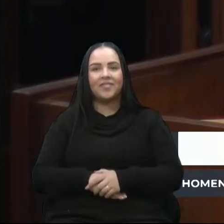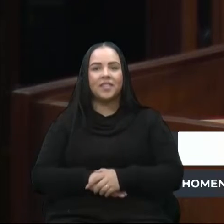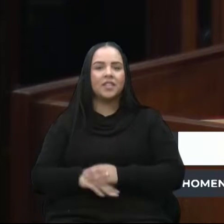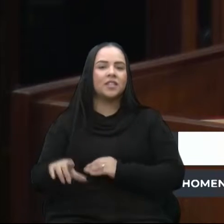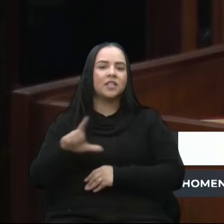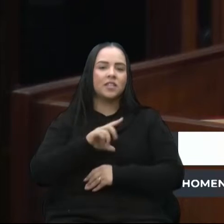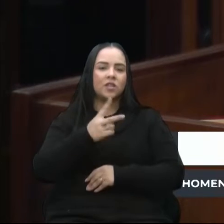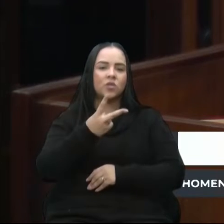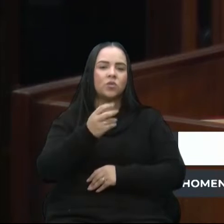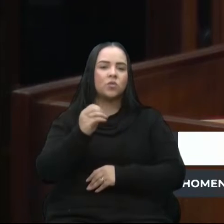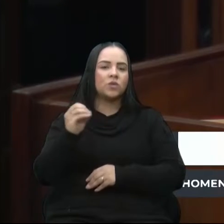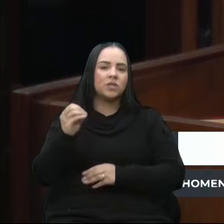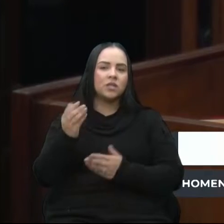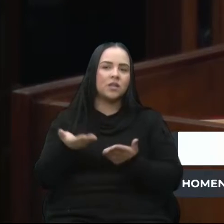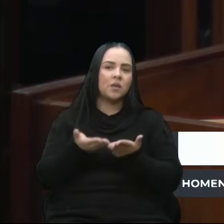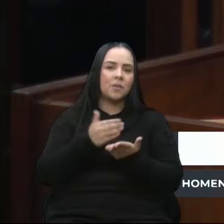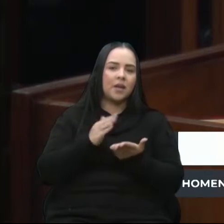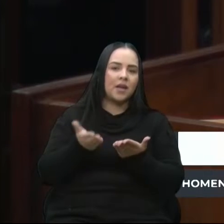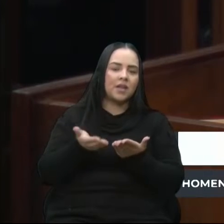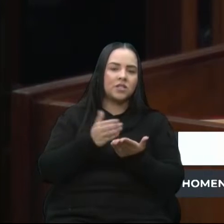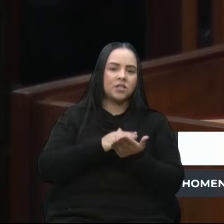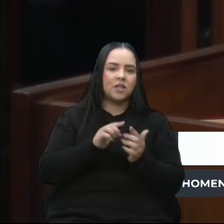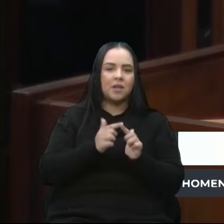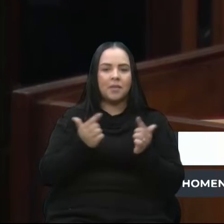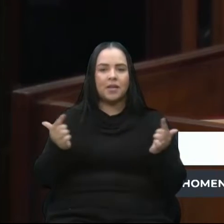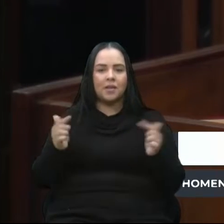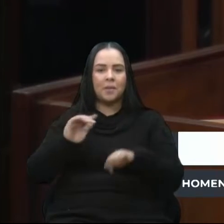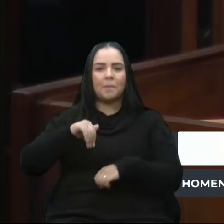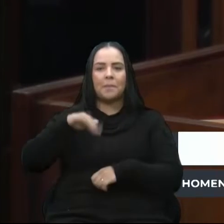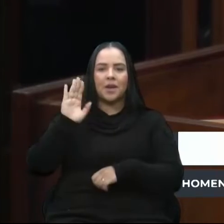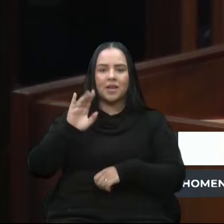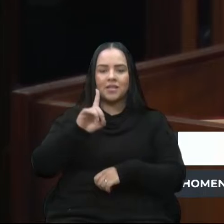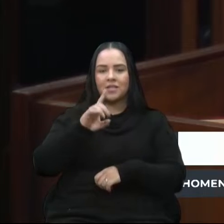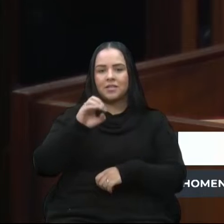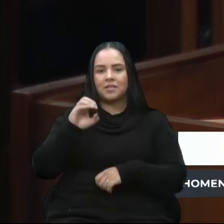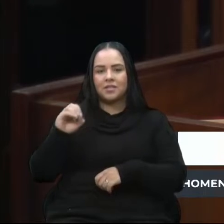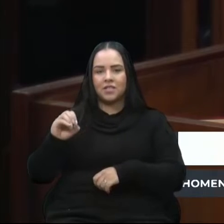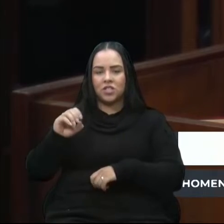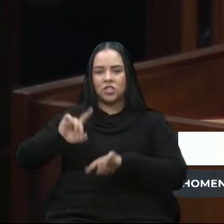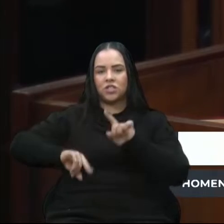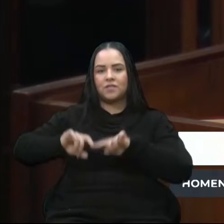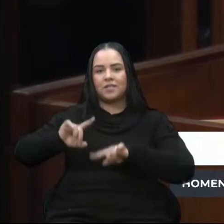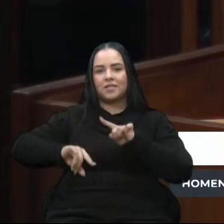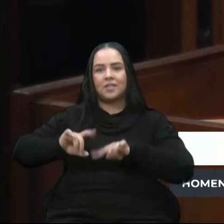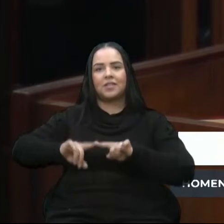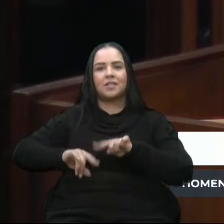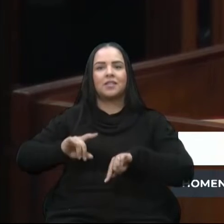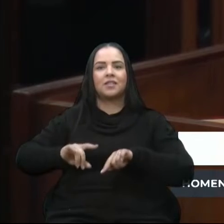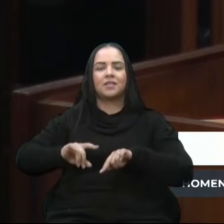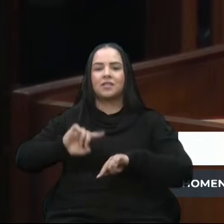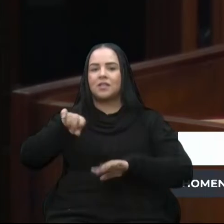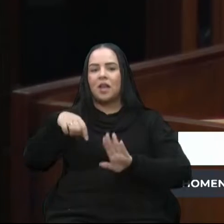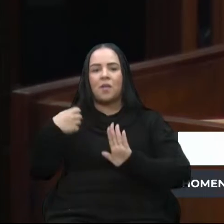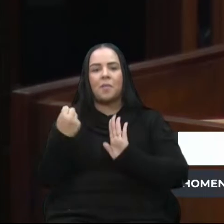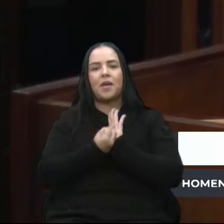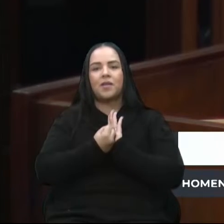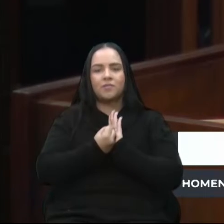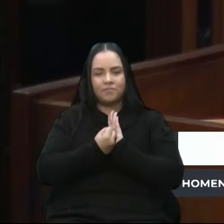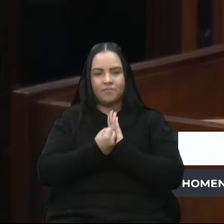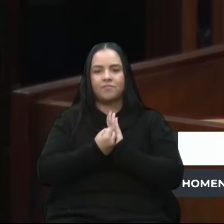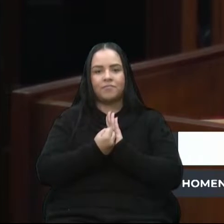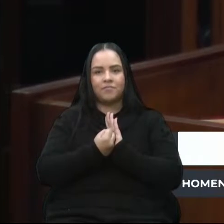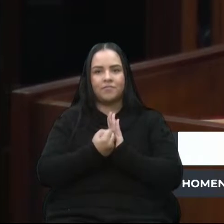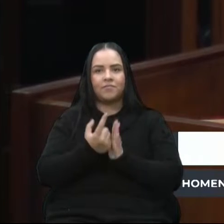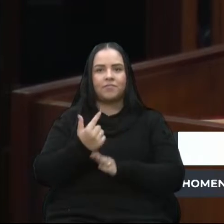200 páginas de gramática e mais 100 páginas de lições. E é um marco. Com este marco aqui que